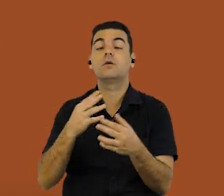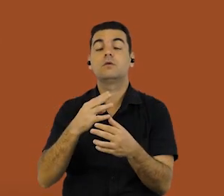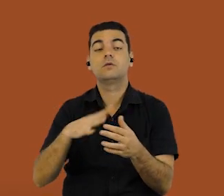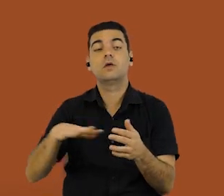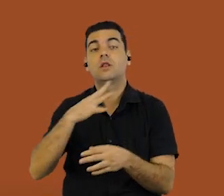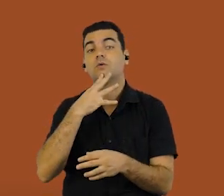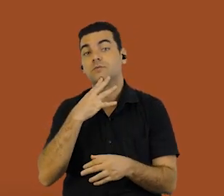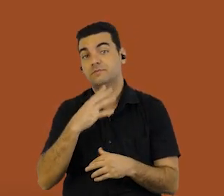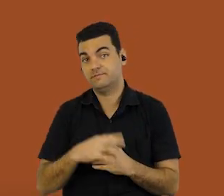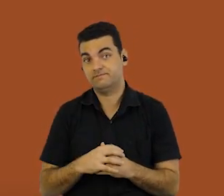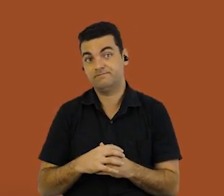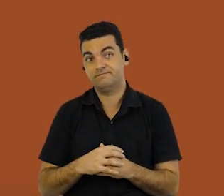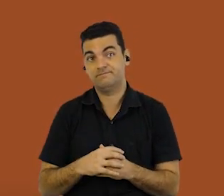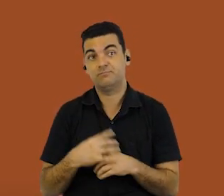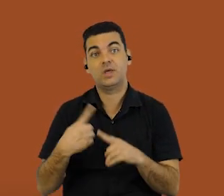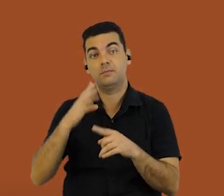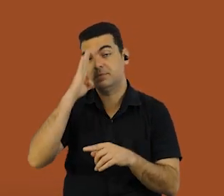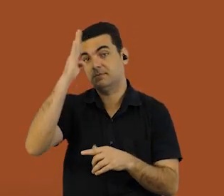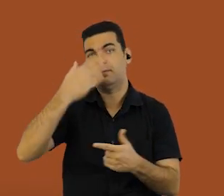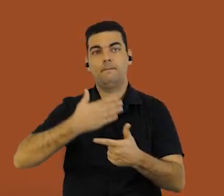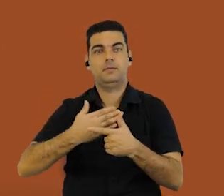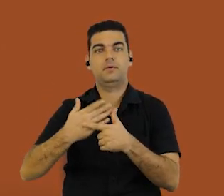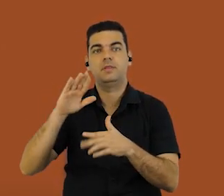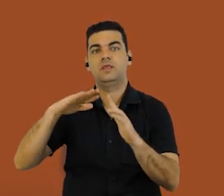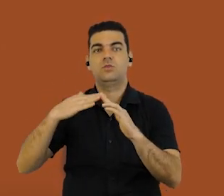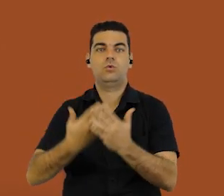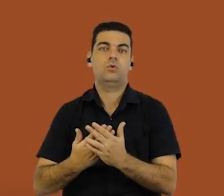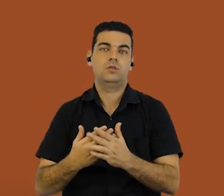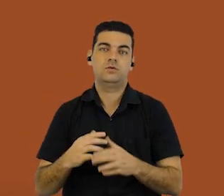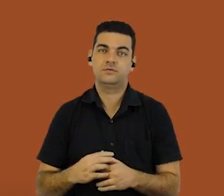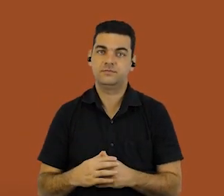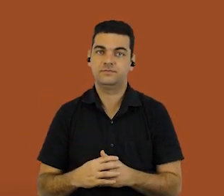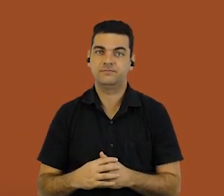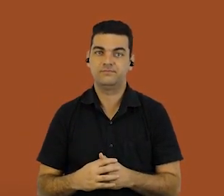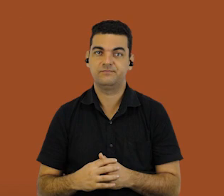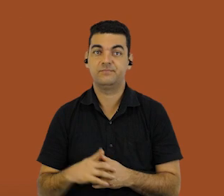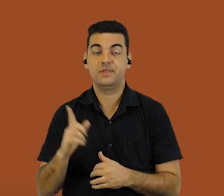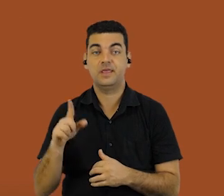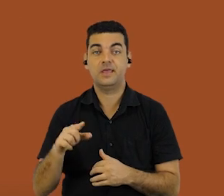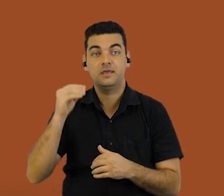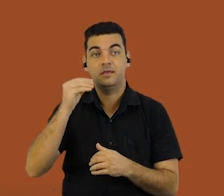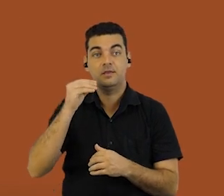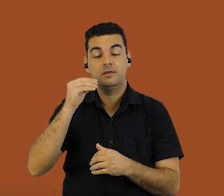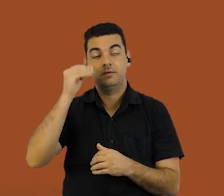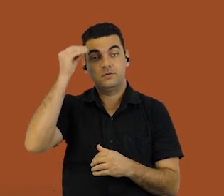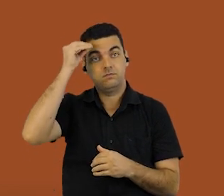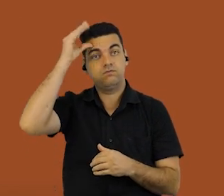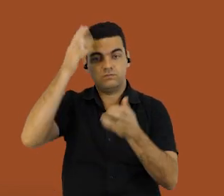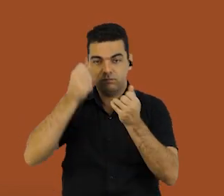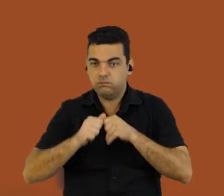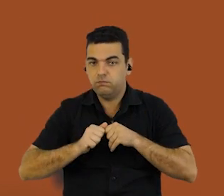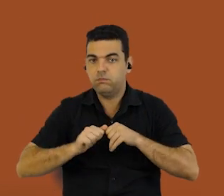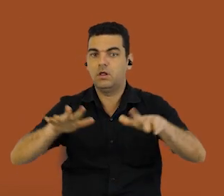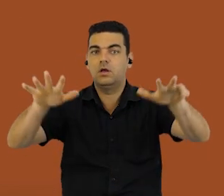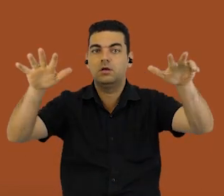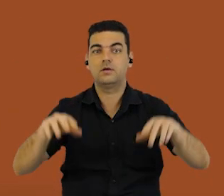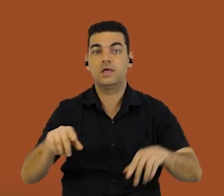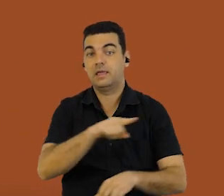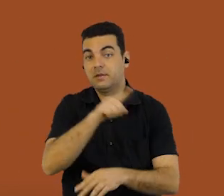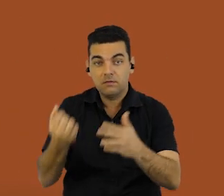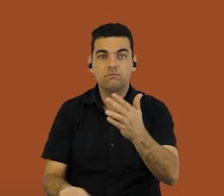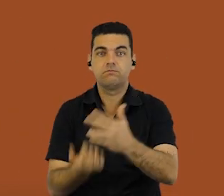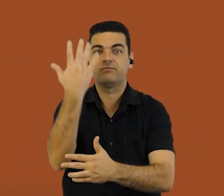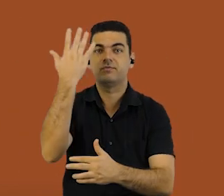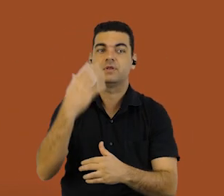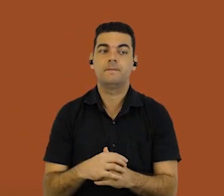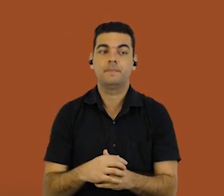de conhecimento. Porque esse é o grande papel da escola, produzir conhecimento, não replicar conhecimento.